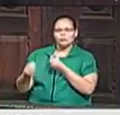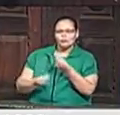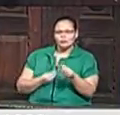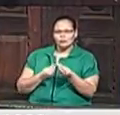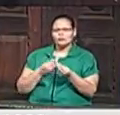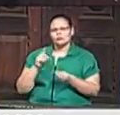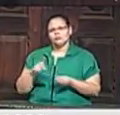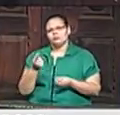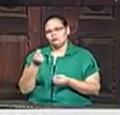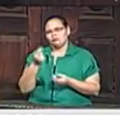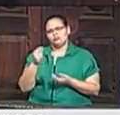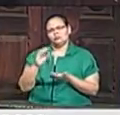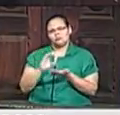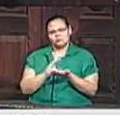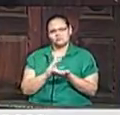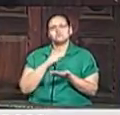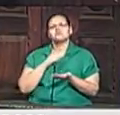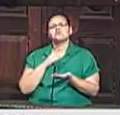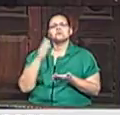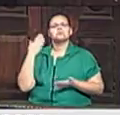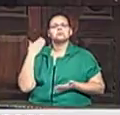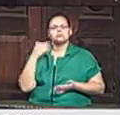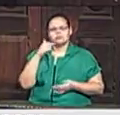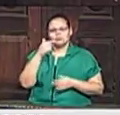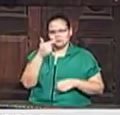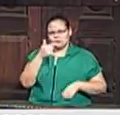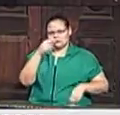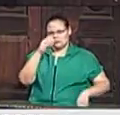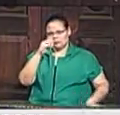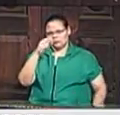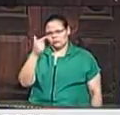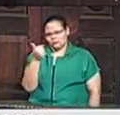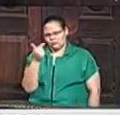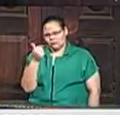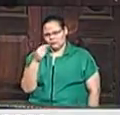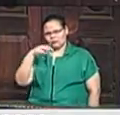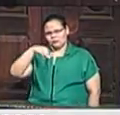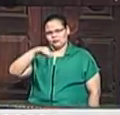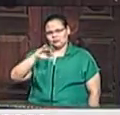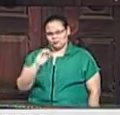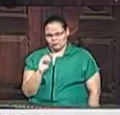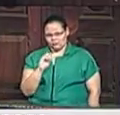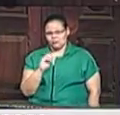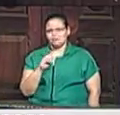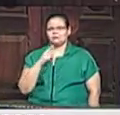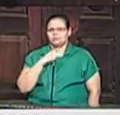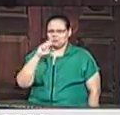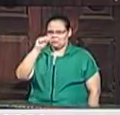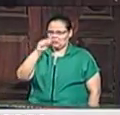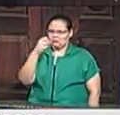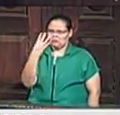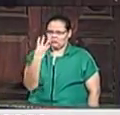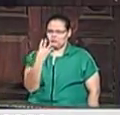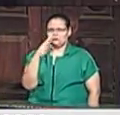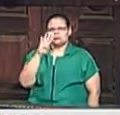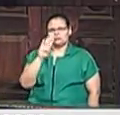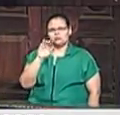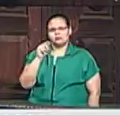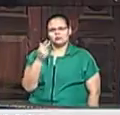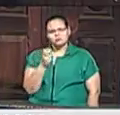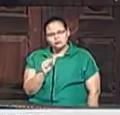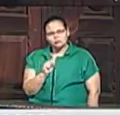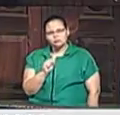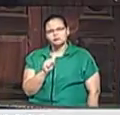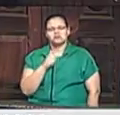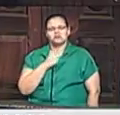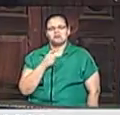patrimônio em 2012, maio, de 84 bilhões ativos, como isto